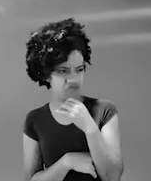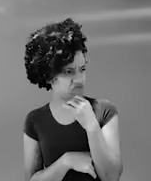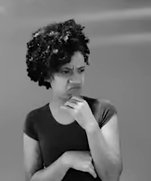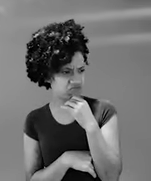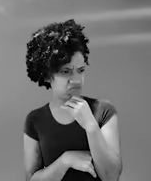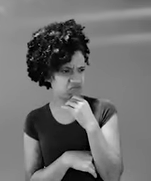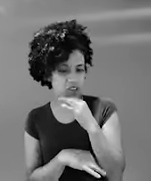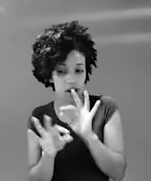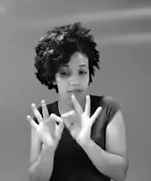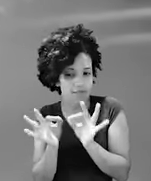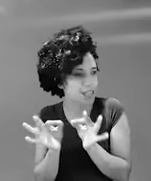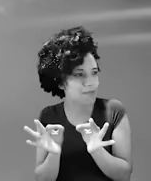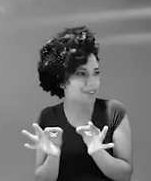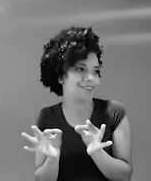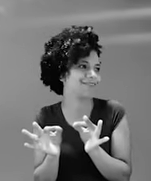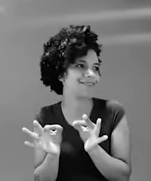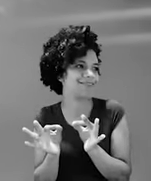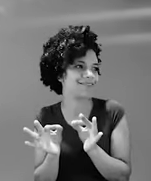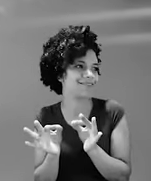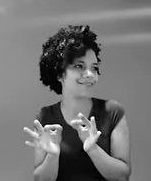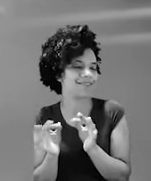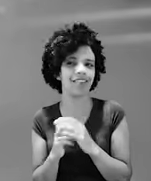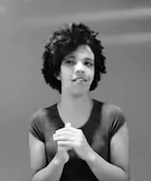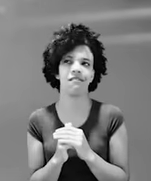já nova daquela mais simples né